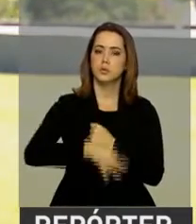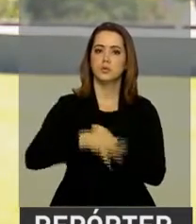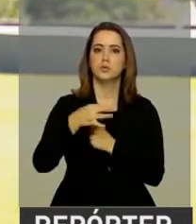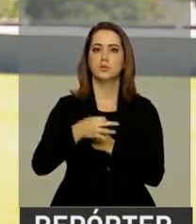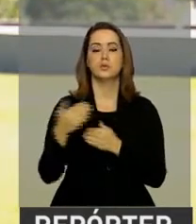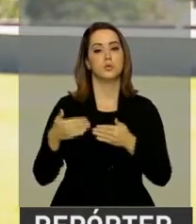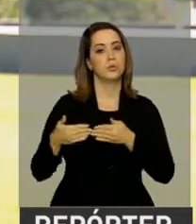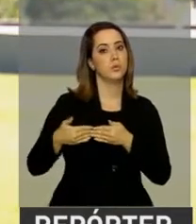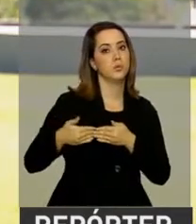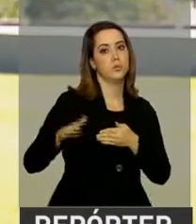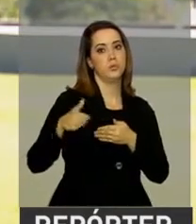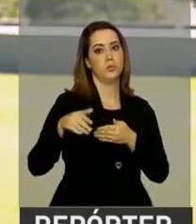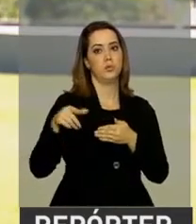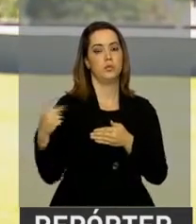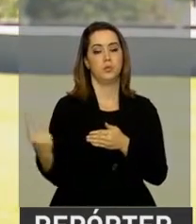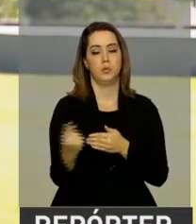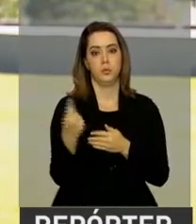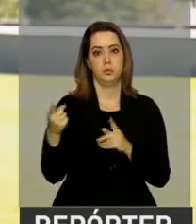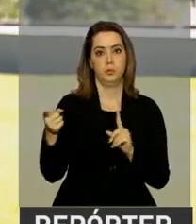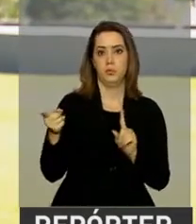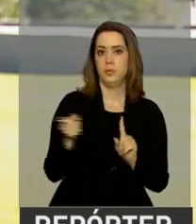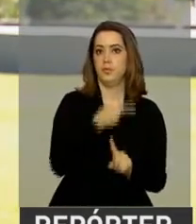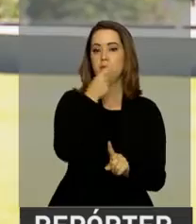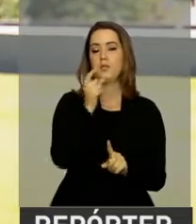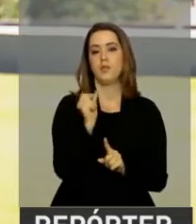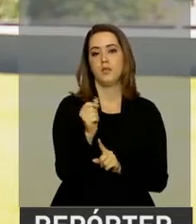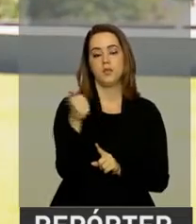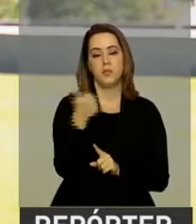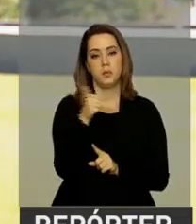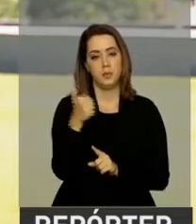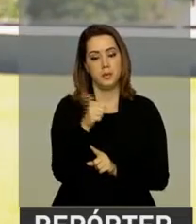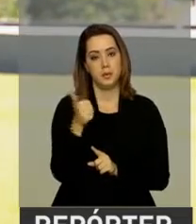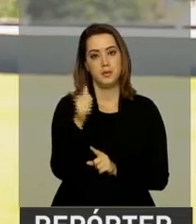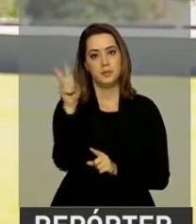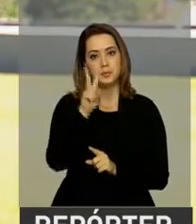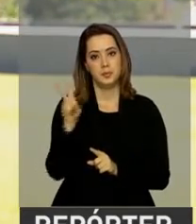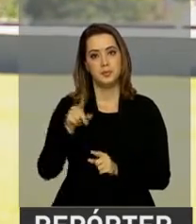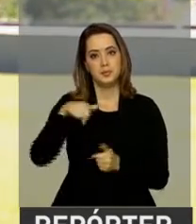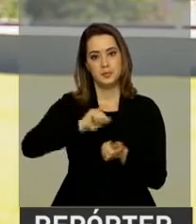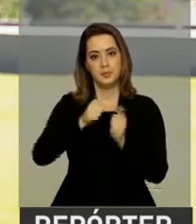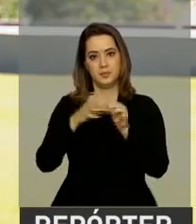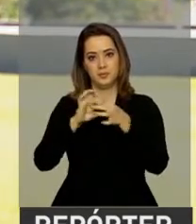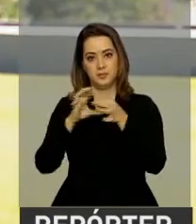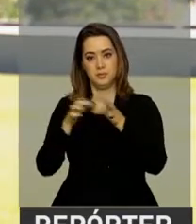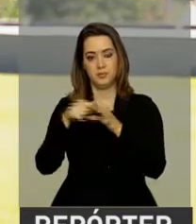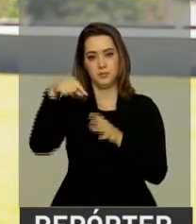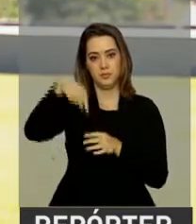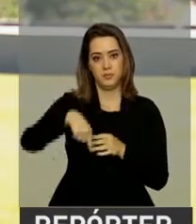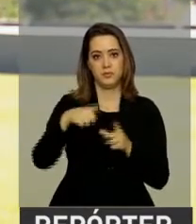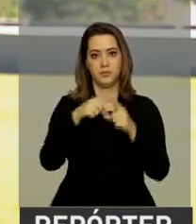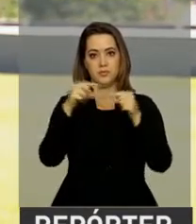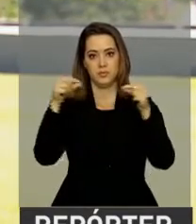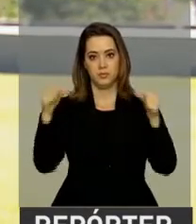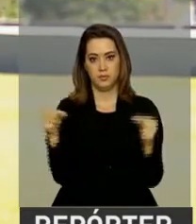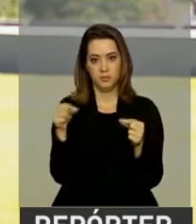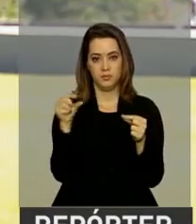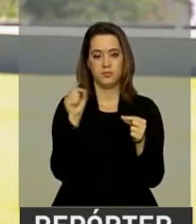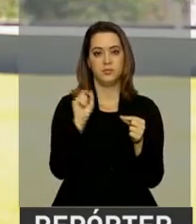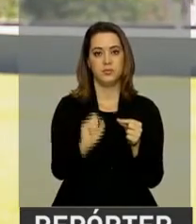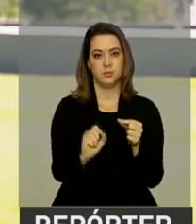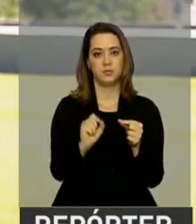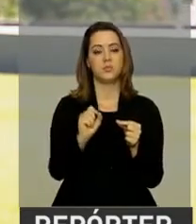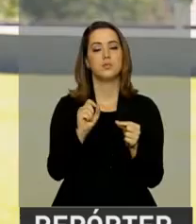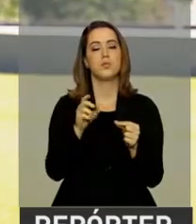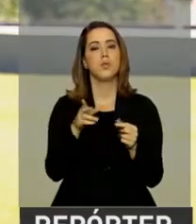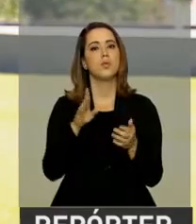Seleção Olímpica de Futebol Masculino, que joga contra a África do Sul, hoje às 4, aqui no Estádio Nacional Mané Garrincha. O